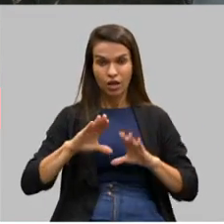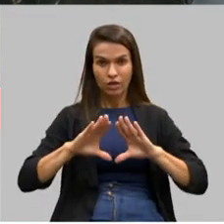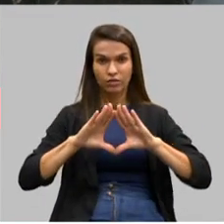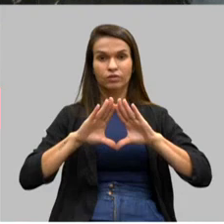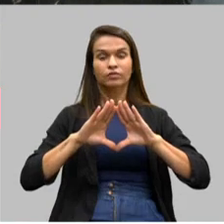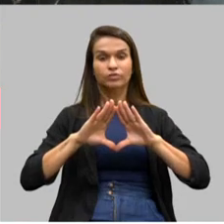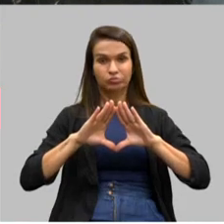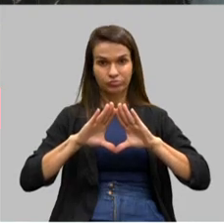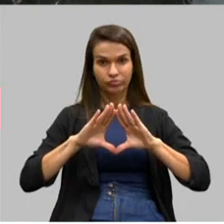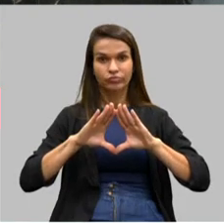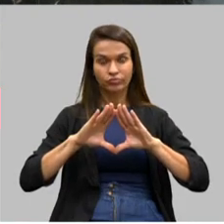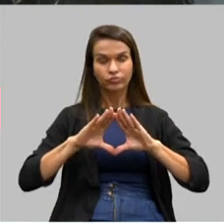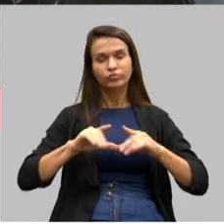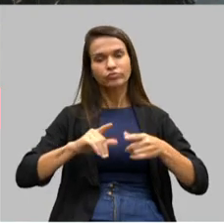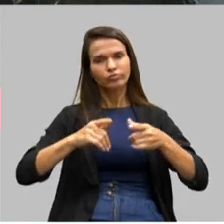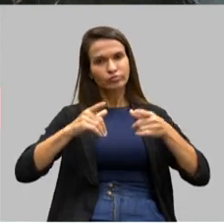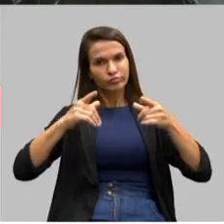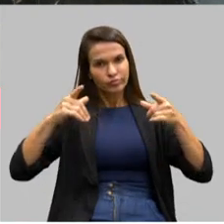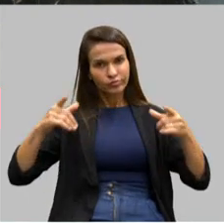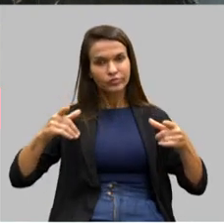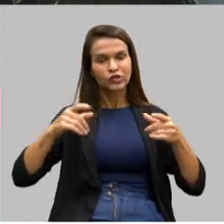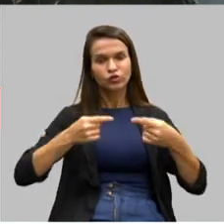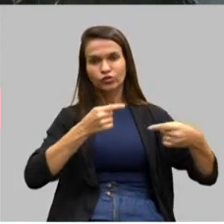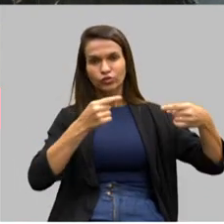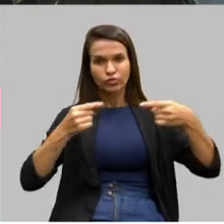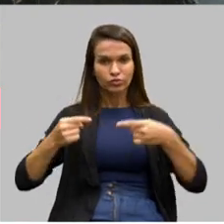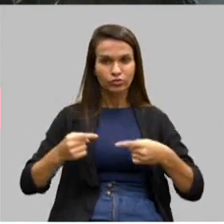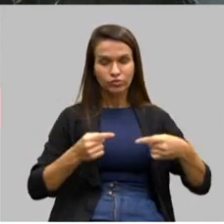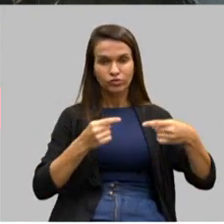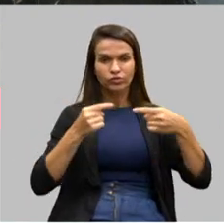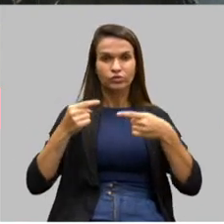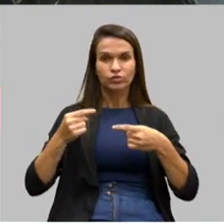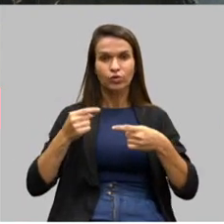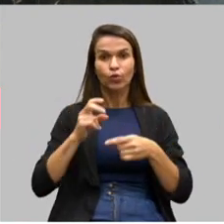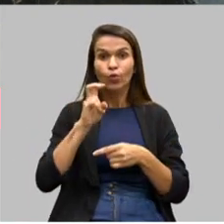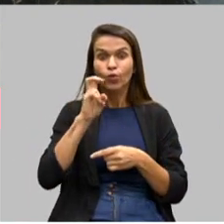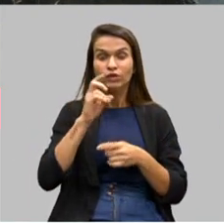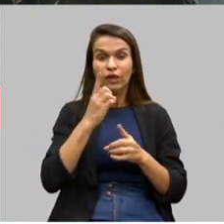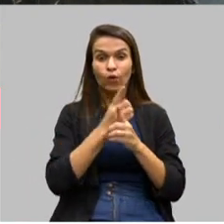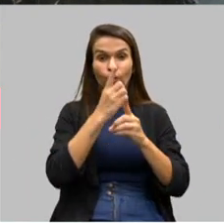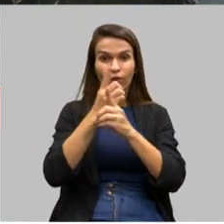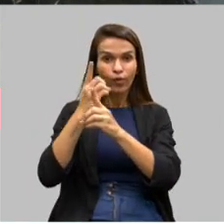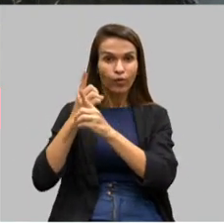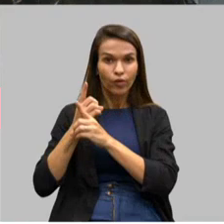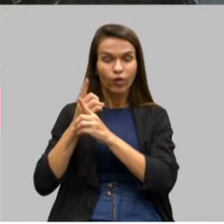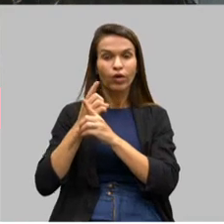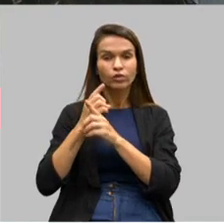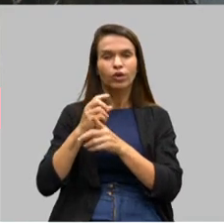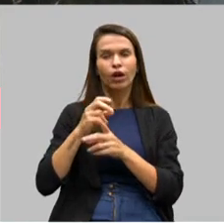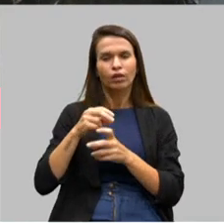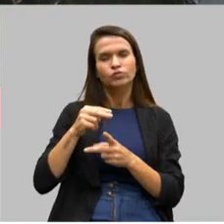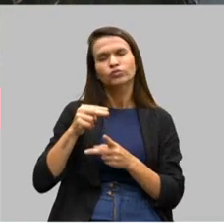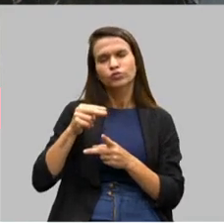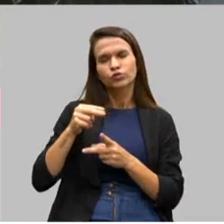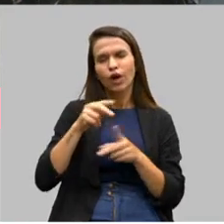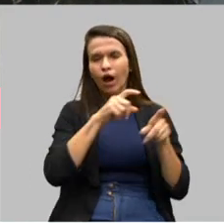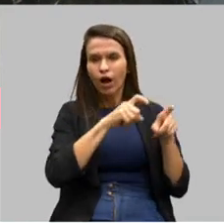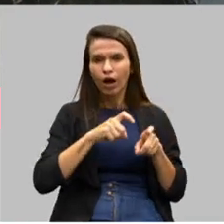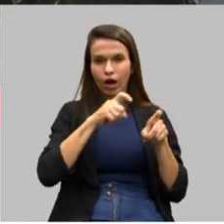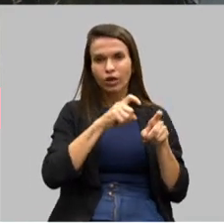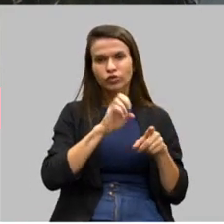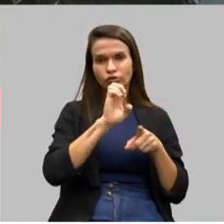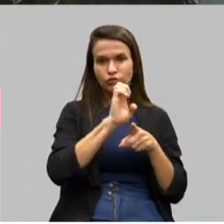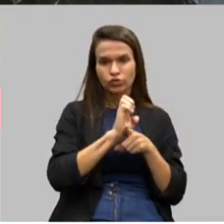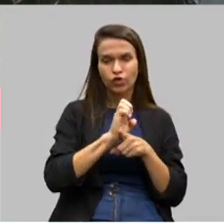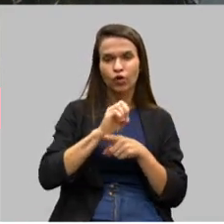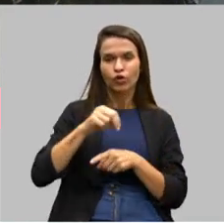será ampliada e discutida com 5 encontros no interior do nosso estado, nas regiões